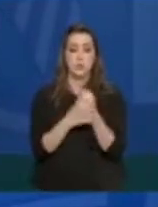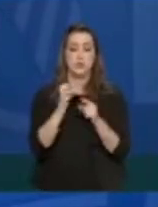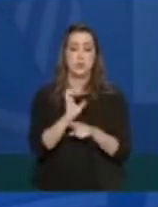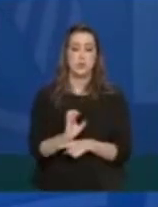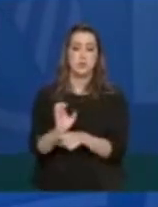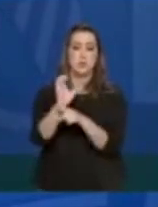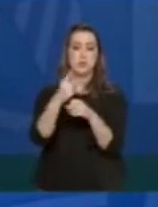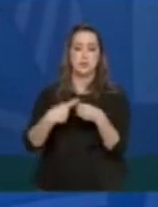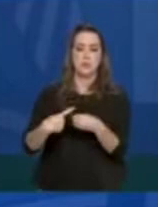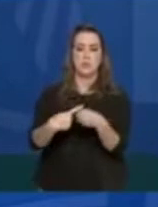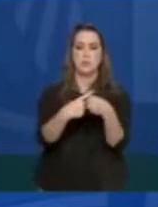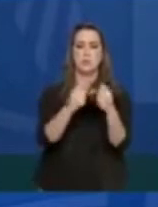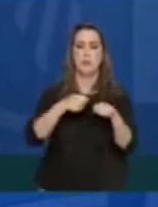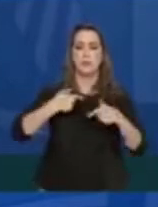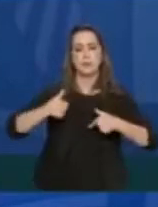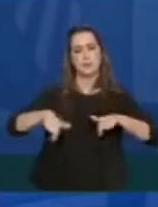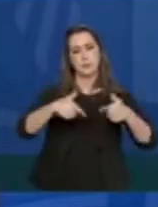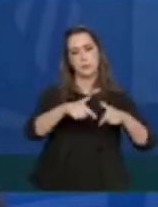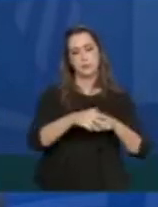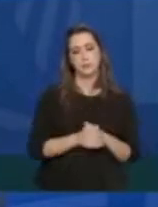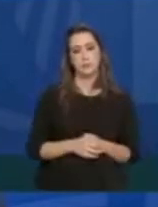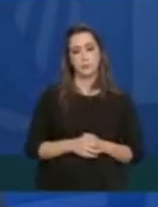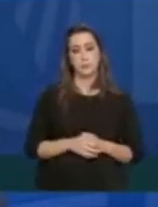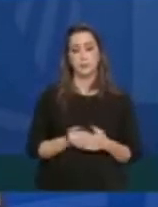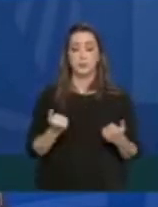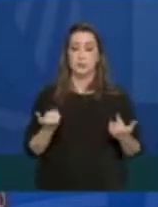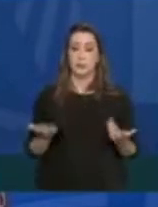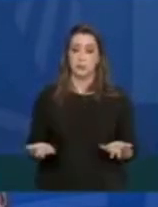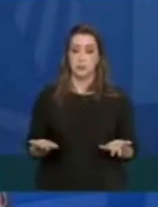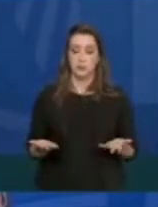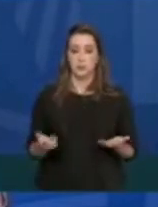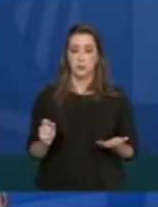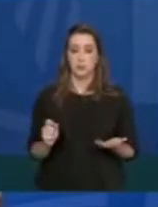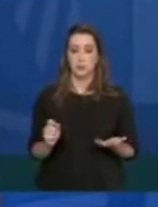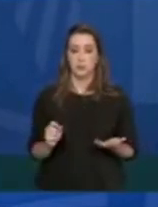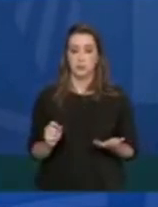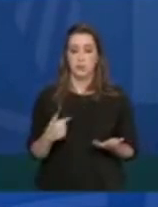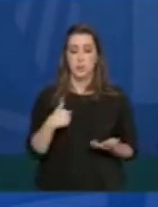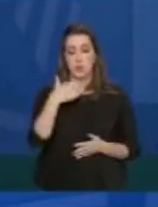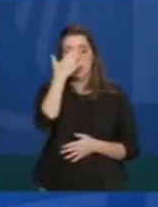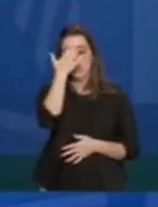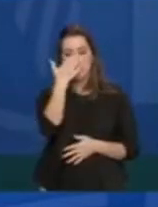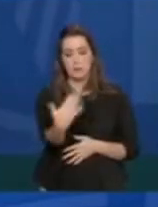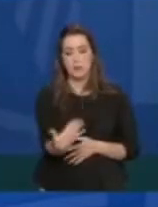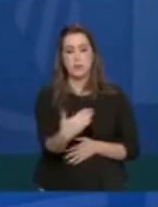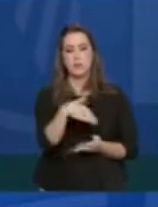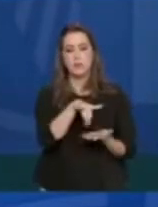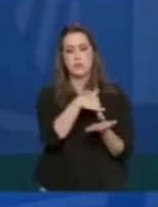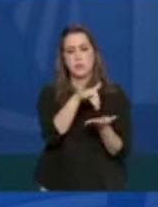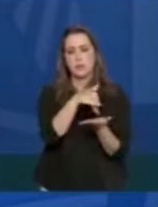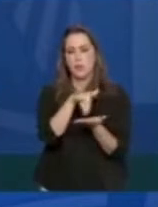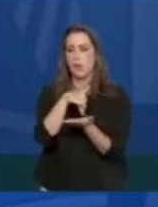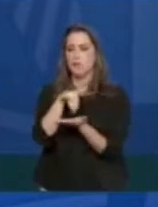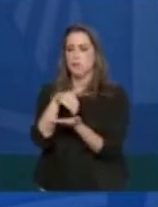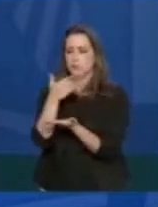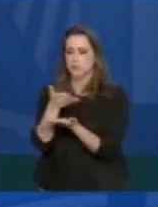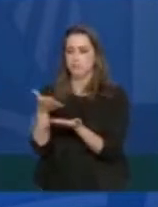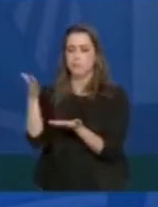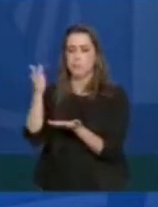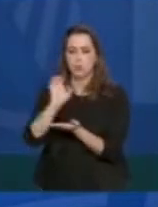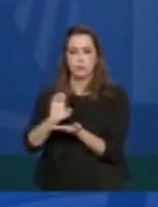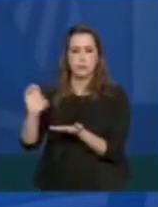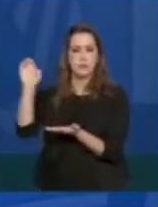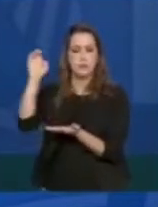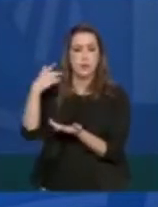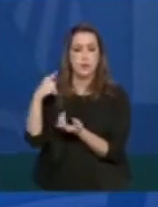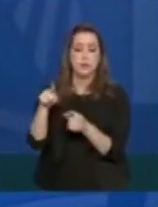municípios possam atuar. Nesse sentido, meu agradecimento aos secretários,